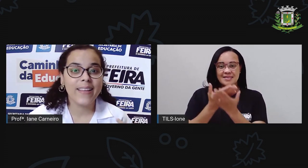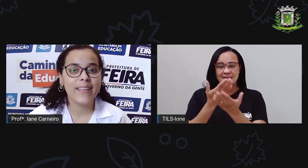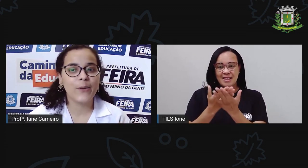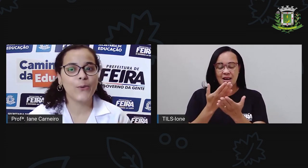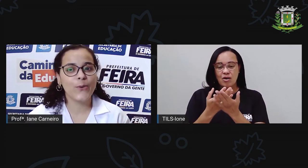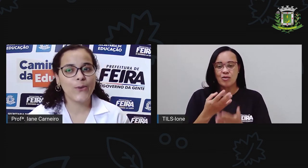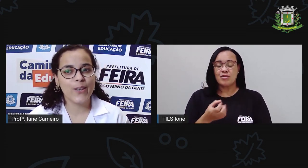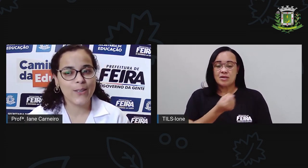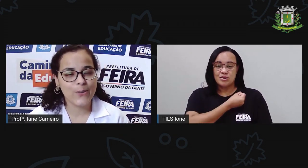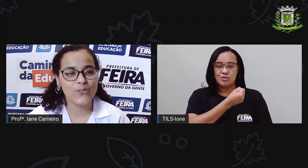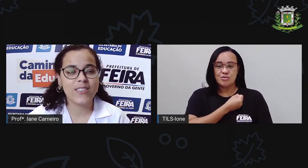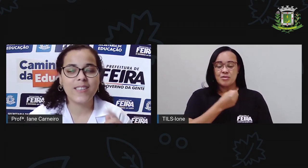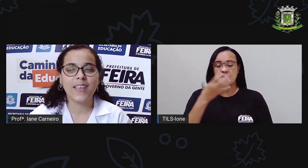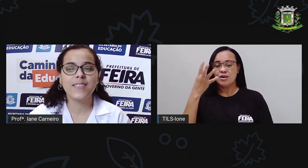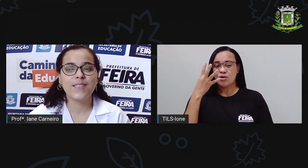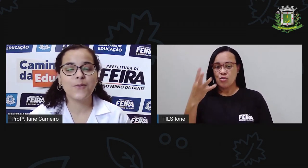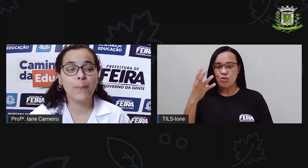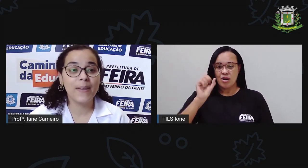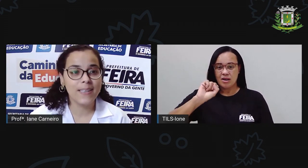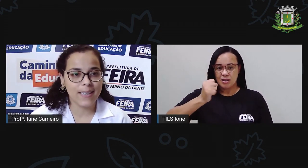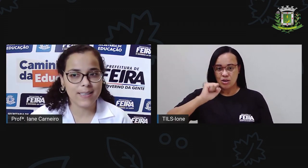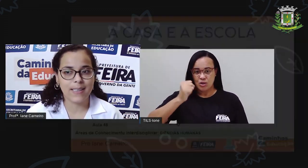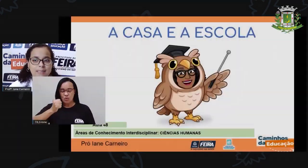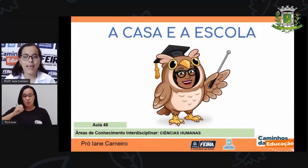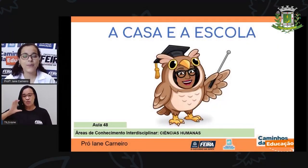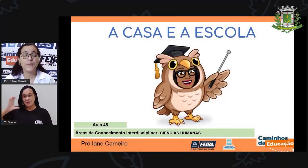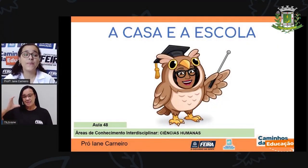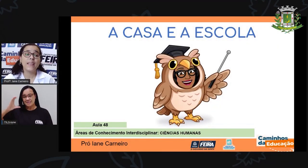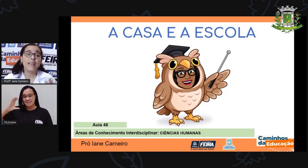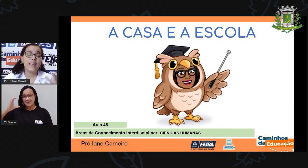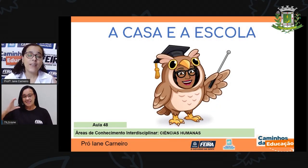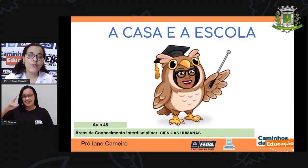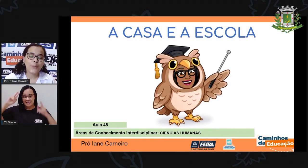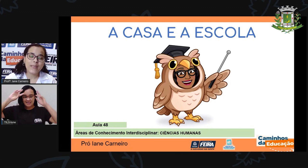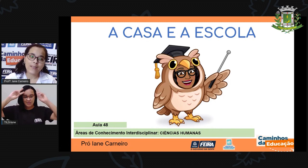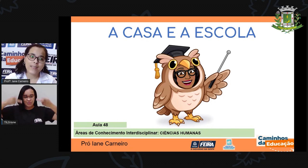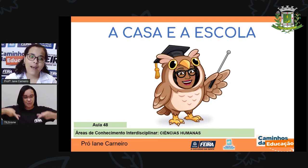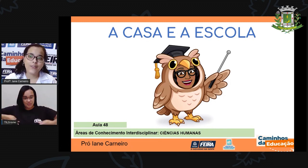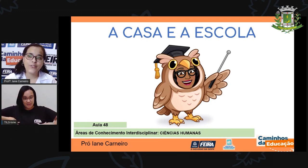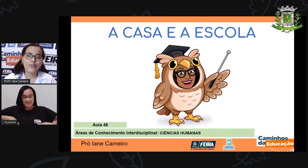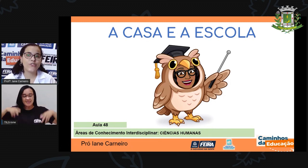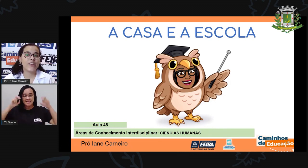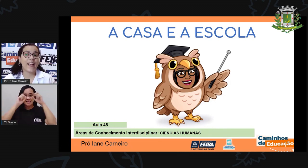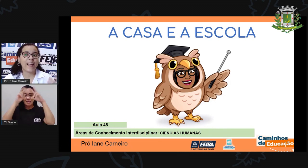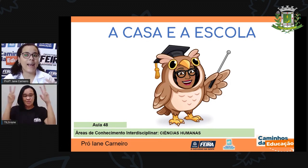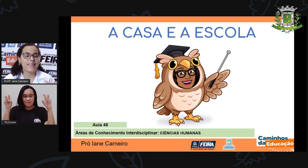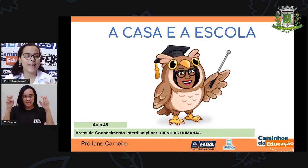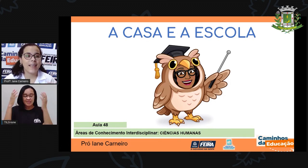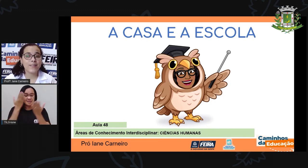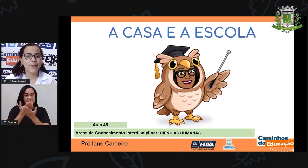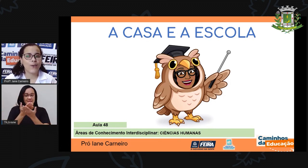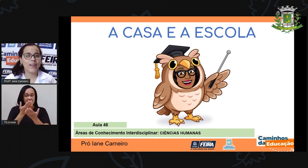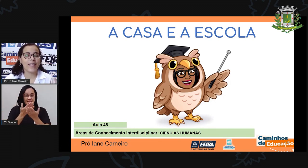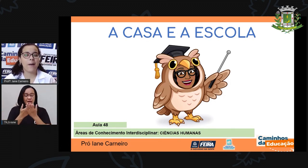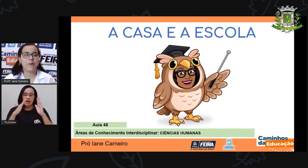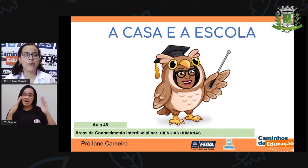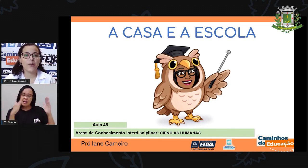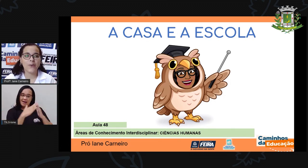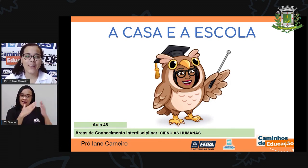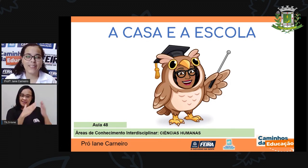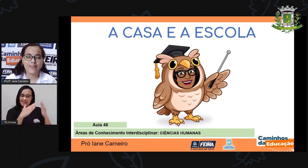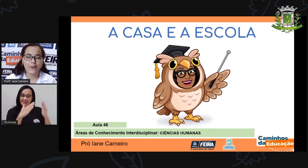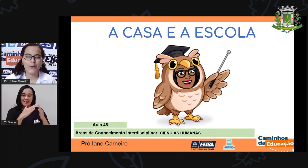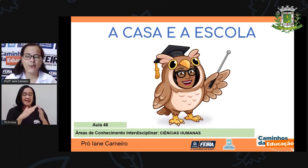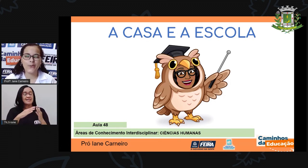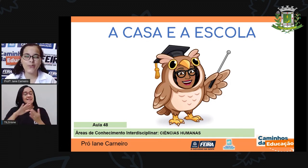48 de Ciências Humanas, está certo? E o nome da nossa aula de hoje é a Casa e a Escola. E a Pró